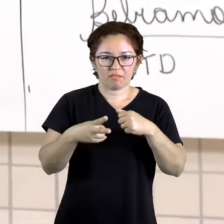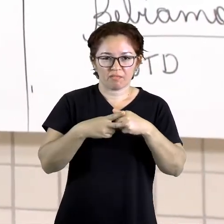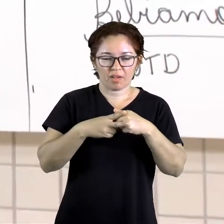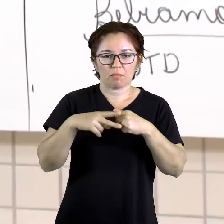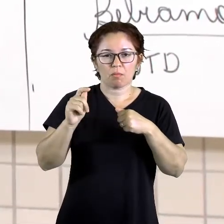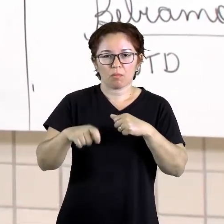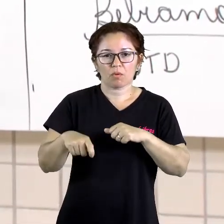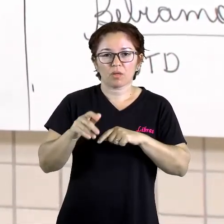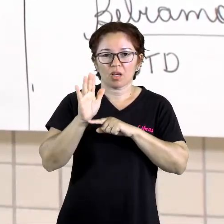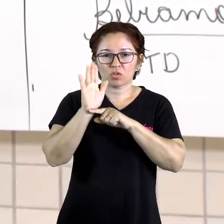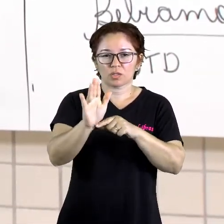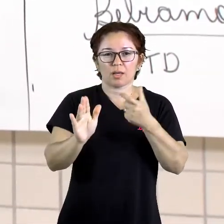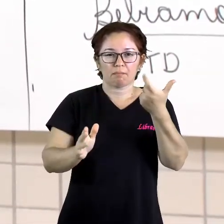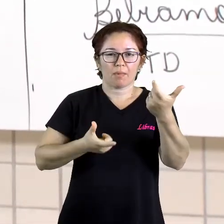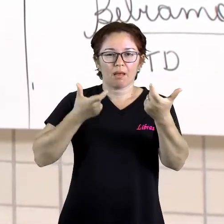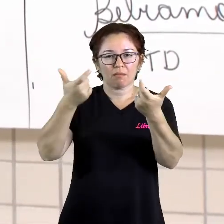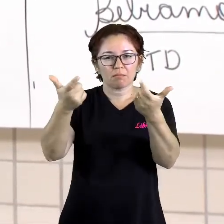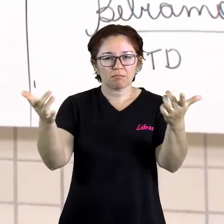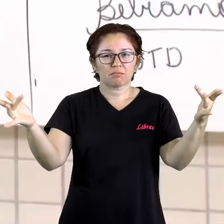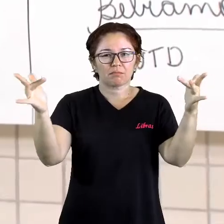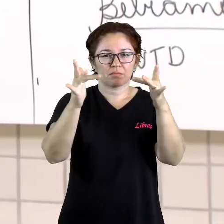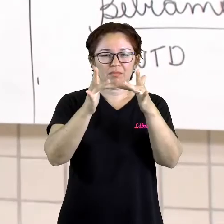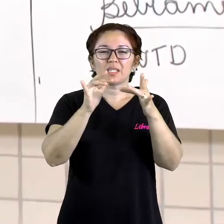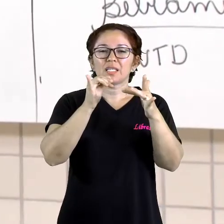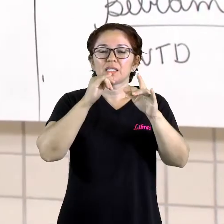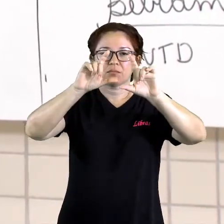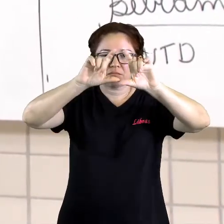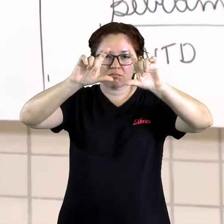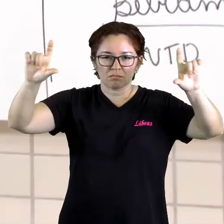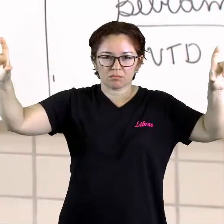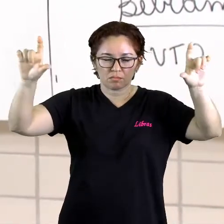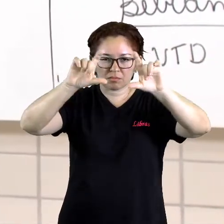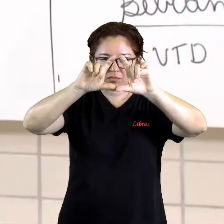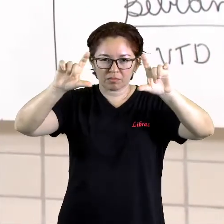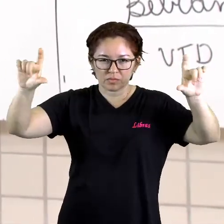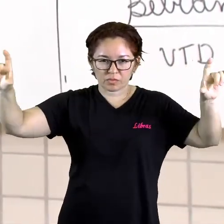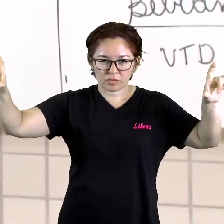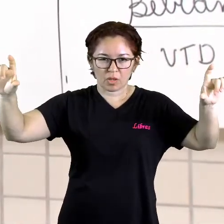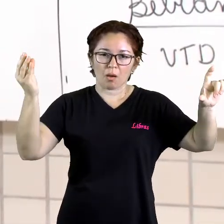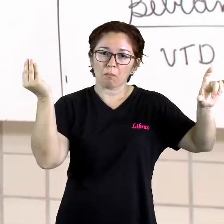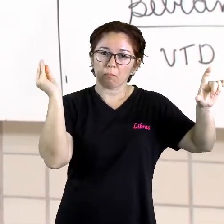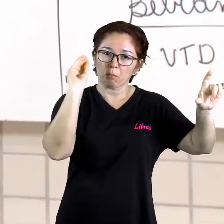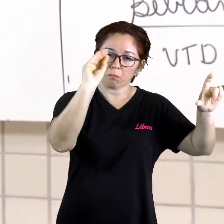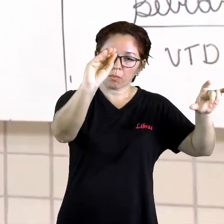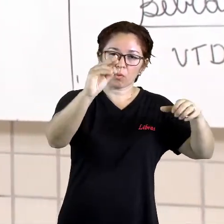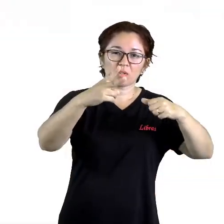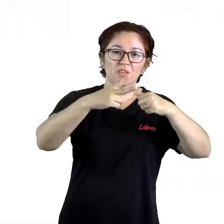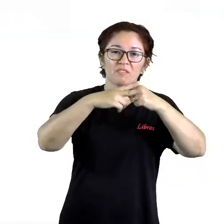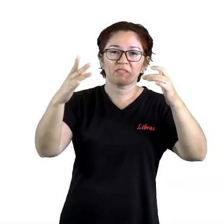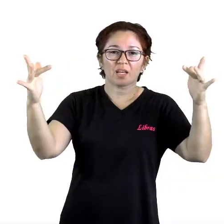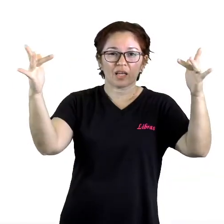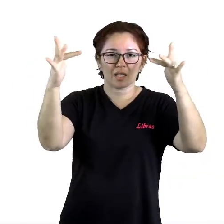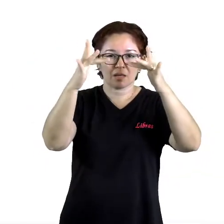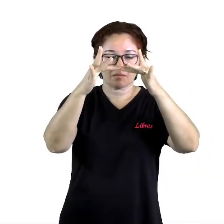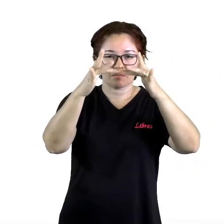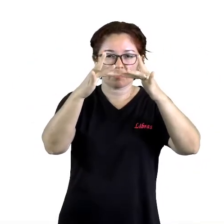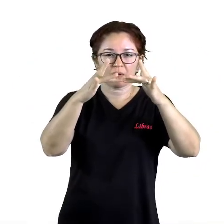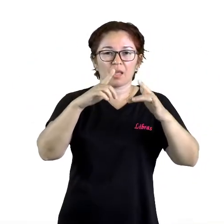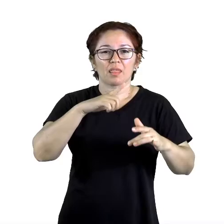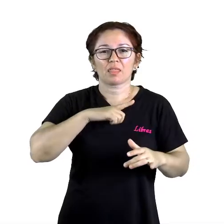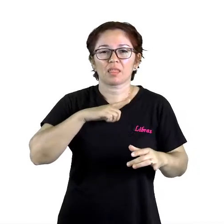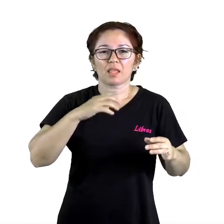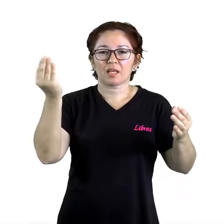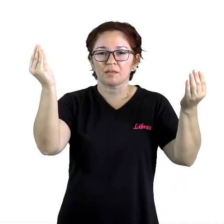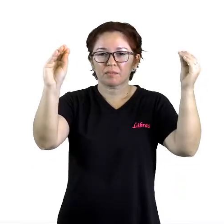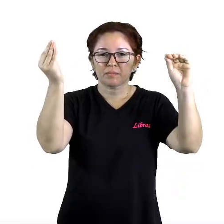ligação. Quando você tiver uma oração que tem verbo de ligação, ela vai ter os termos essenciais, tá?